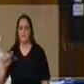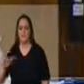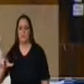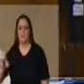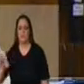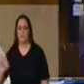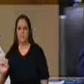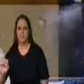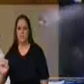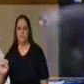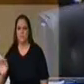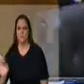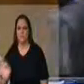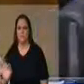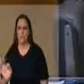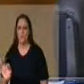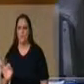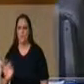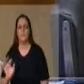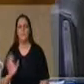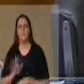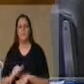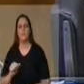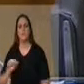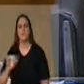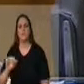Deputado Isalci Lucas.